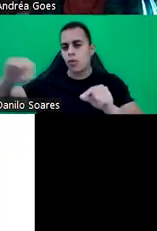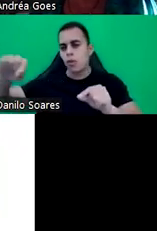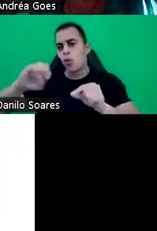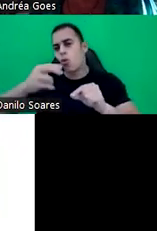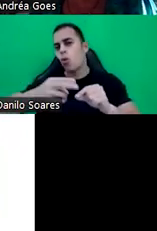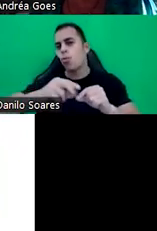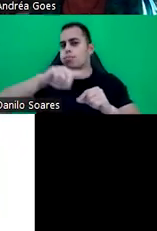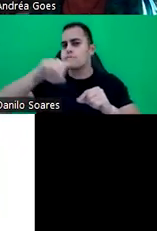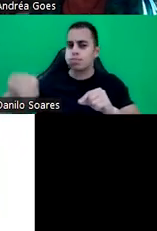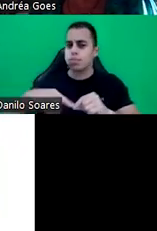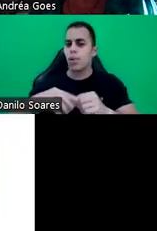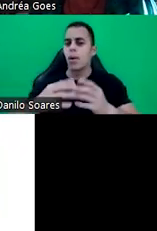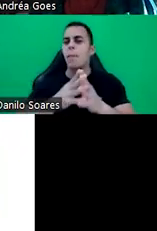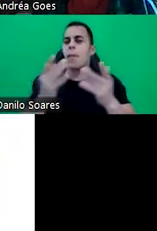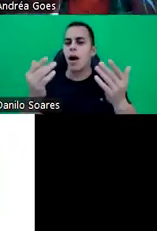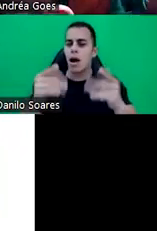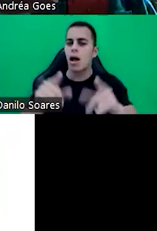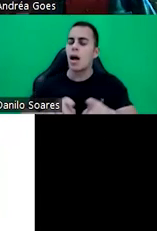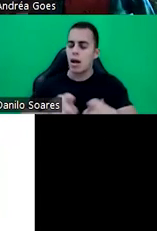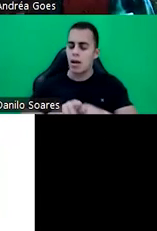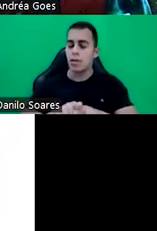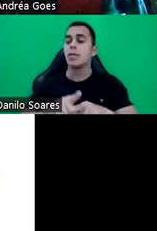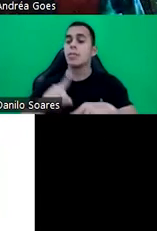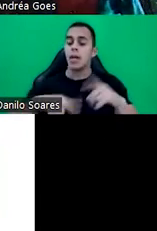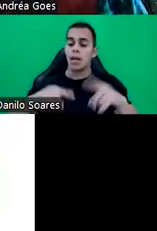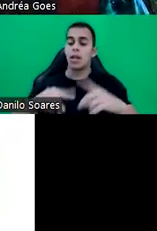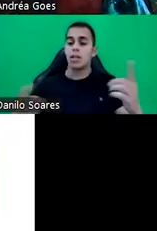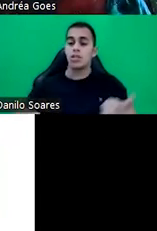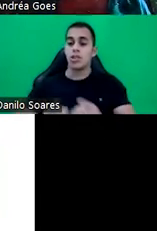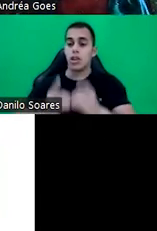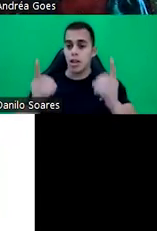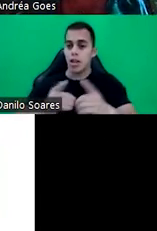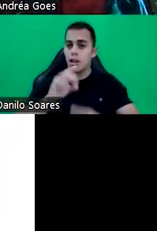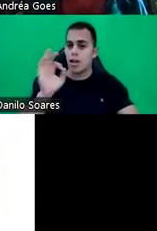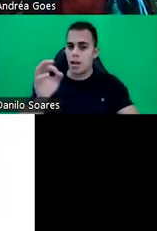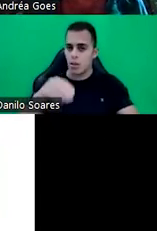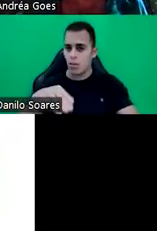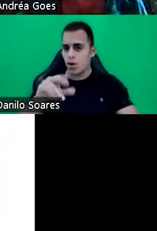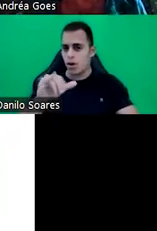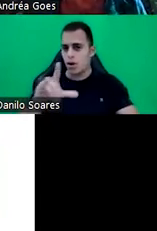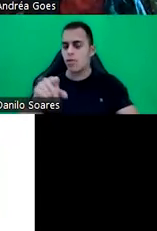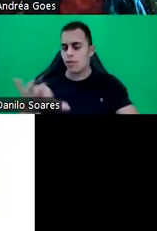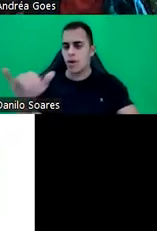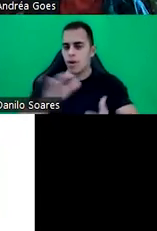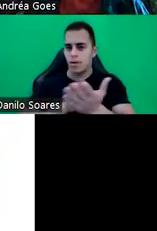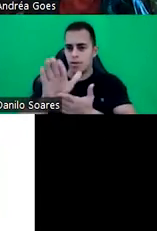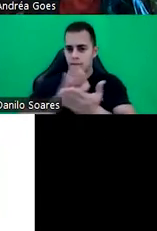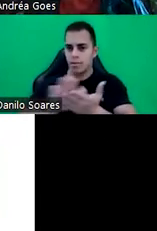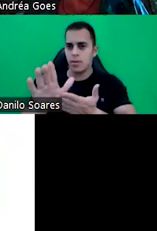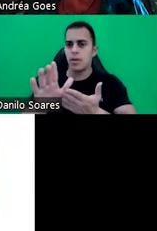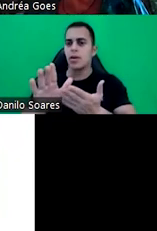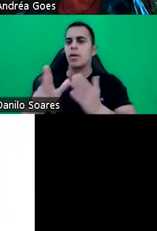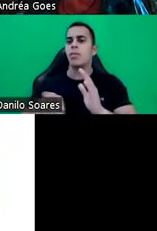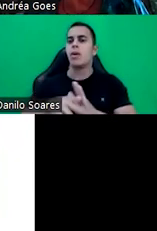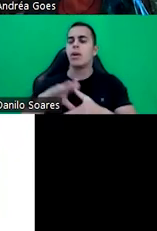as patas também. Então, é um material didático. Aliás, é esse, Murilo, que a gente vai publicar pela editora